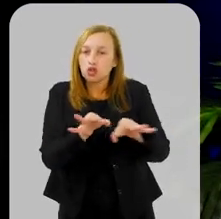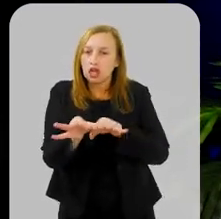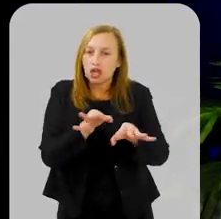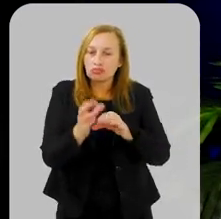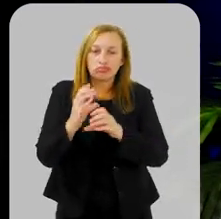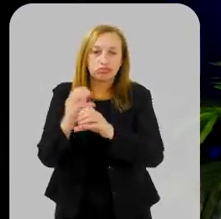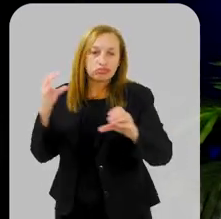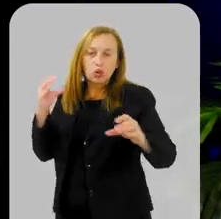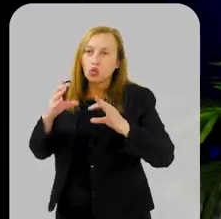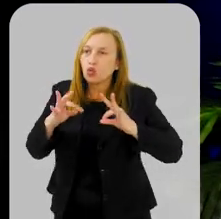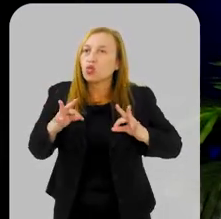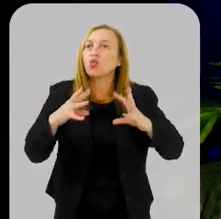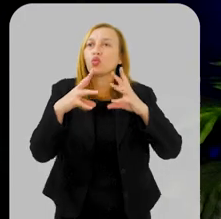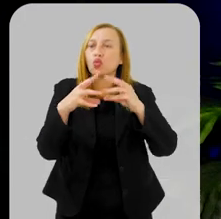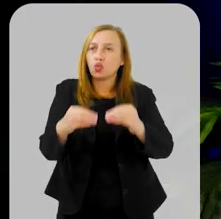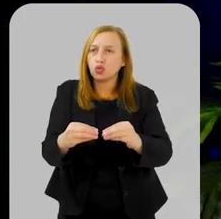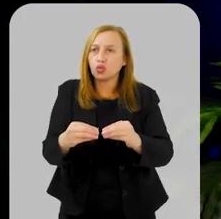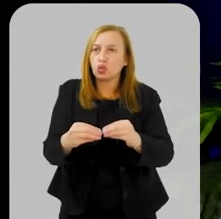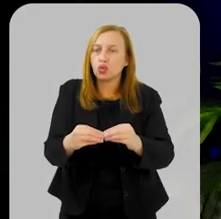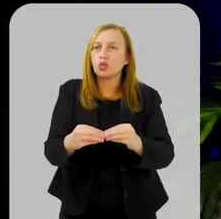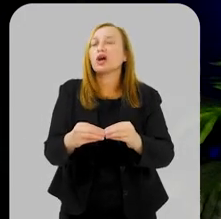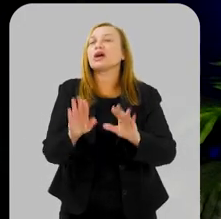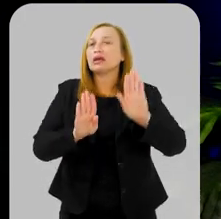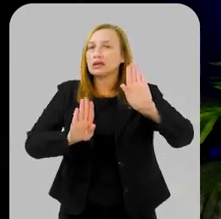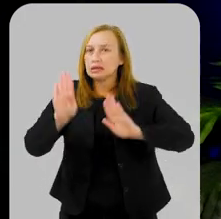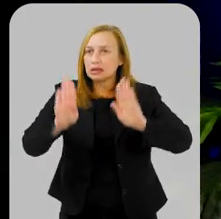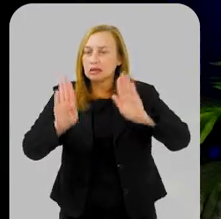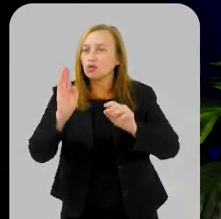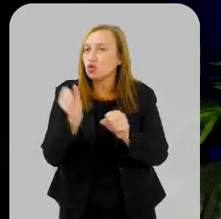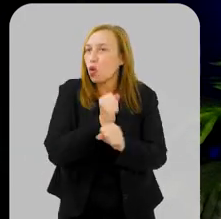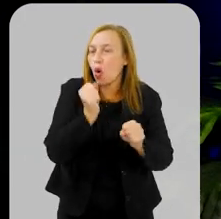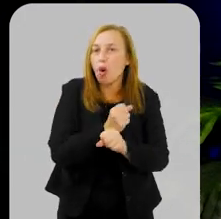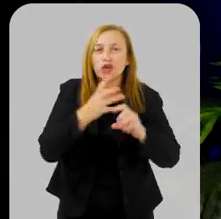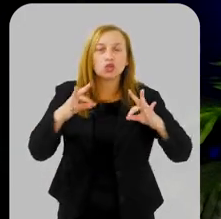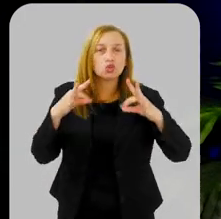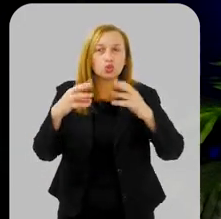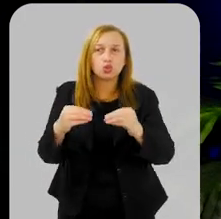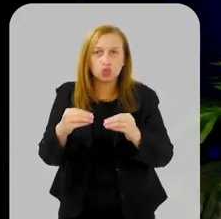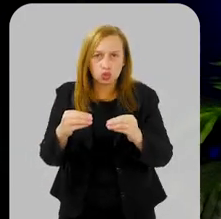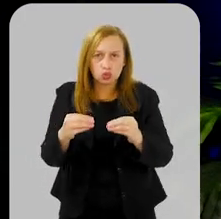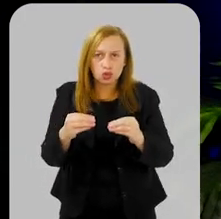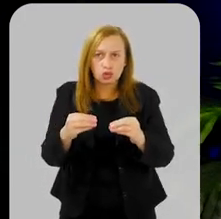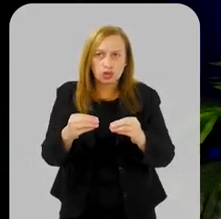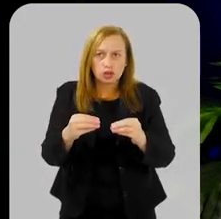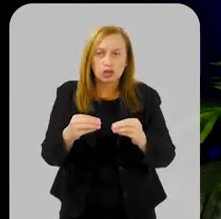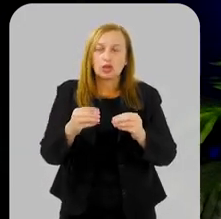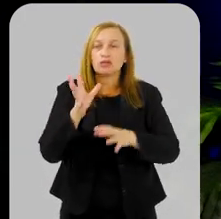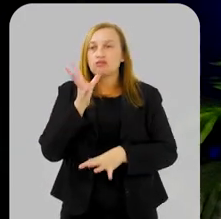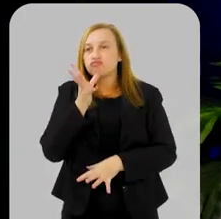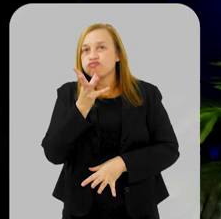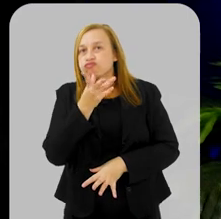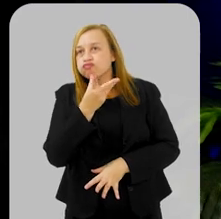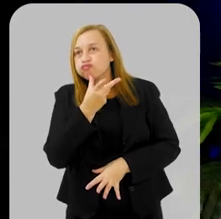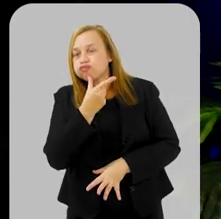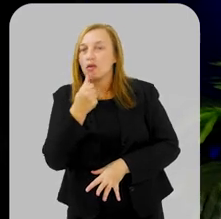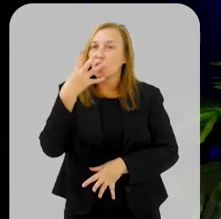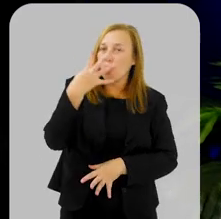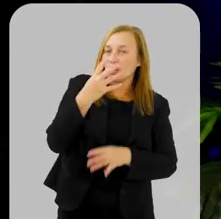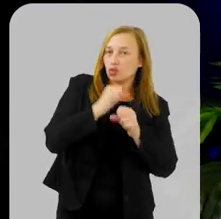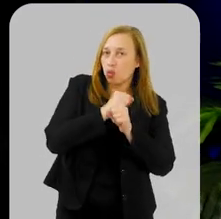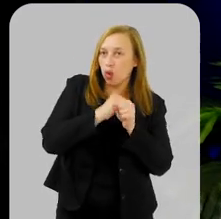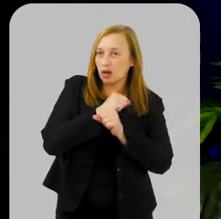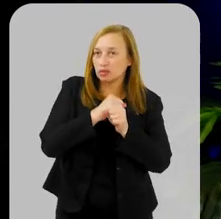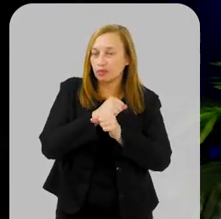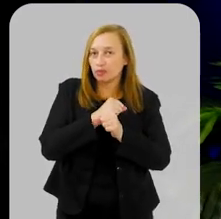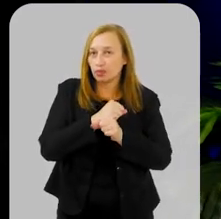projeto de arquitetura, tudo. A licitação da obra, enfim. Tudo isso demora, no